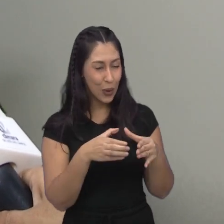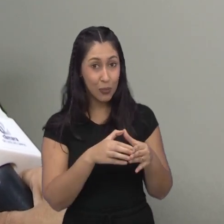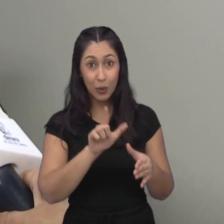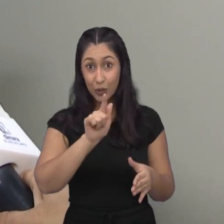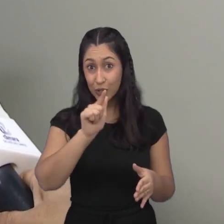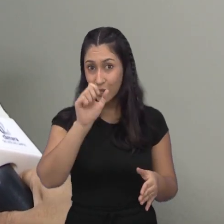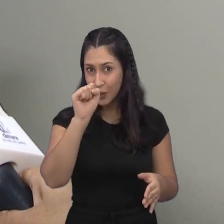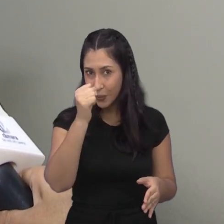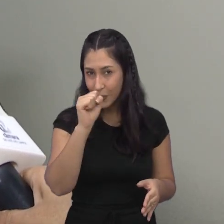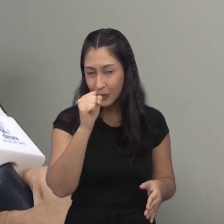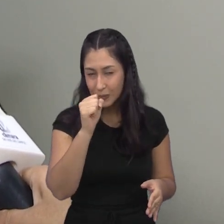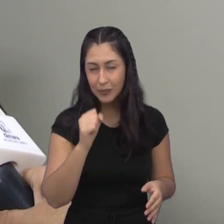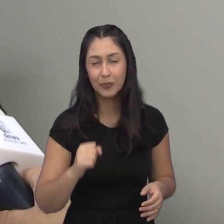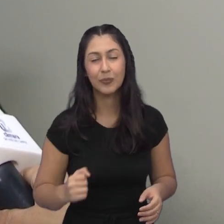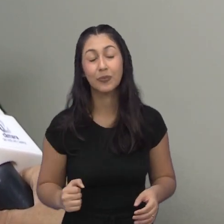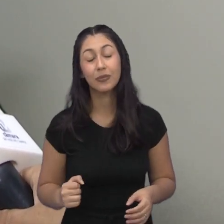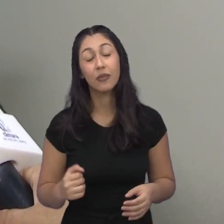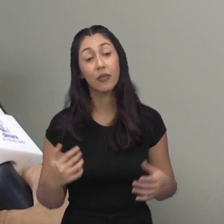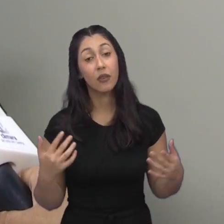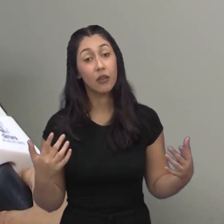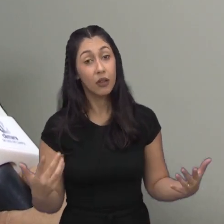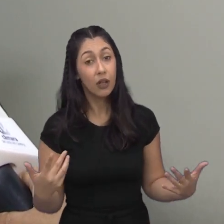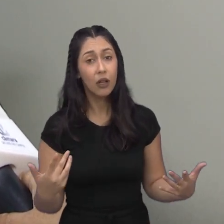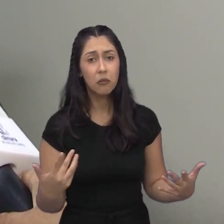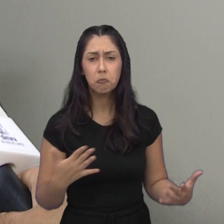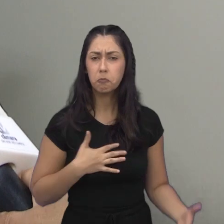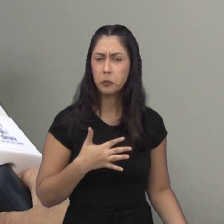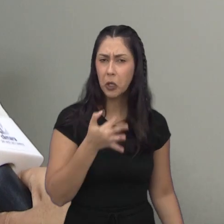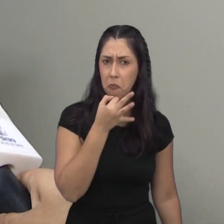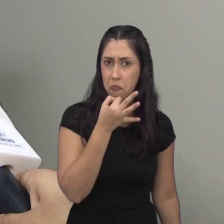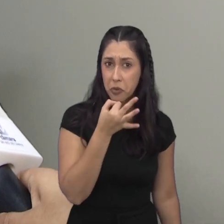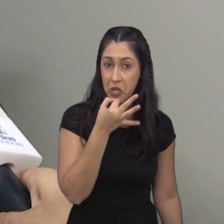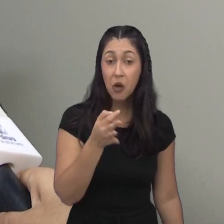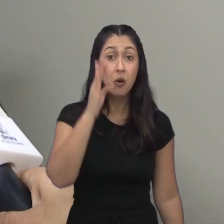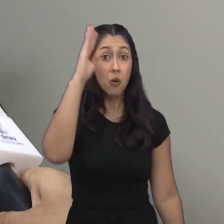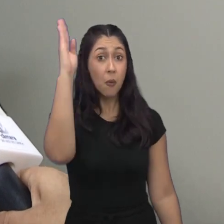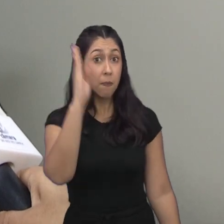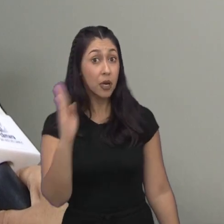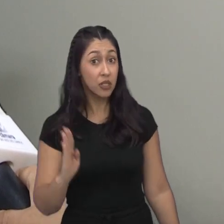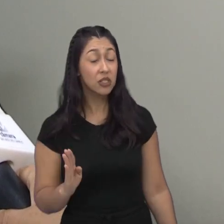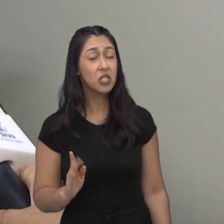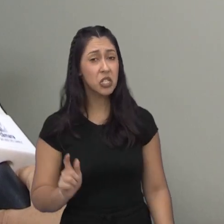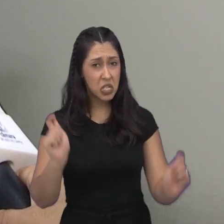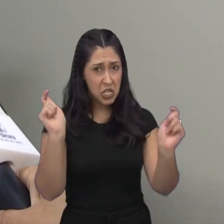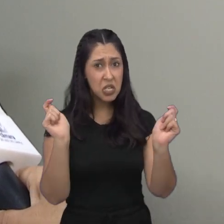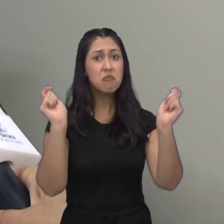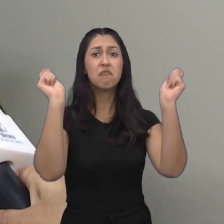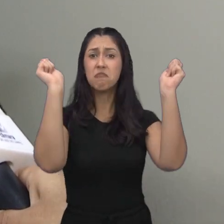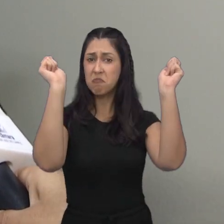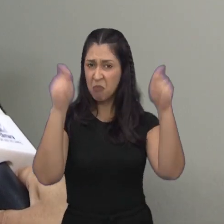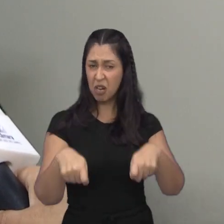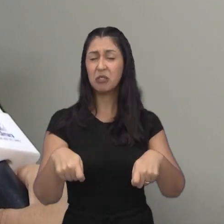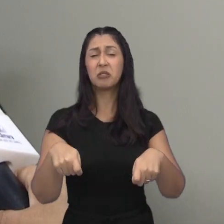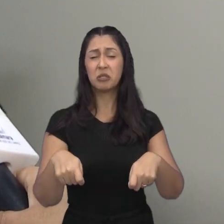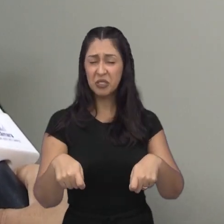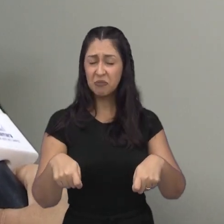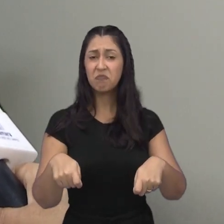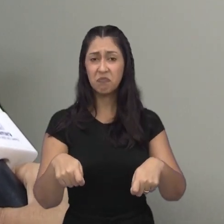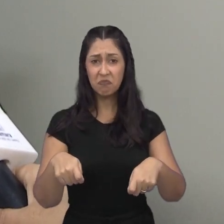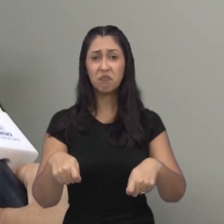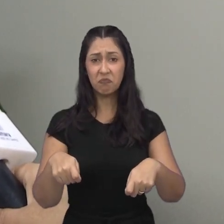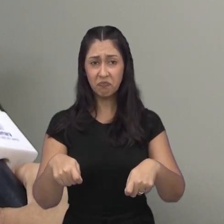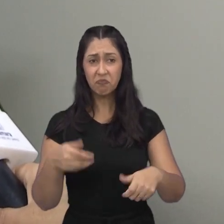ser do G8, chamado G8. Então, eu vejo que o Brasil ele tem uma capacidade grandiosa